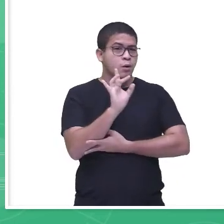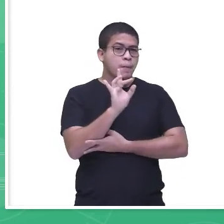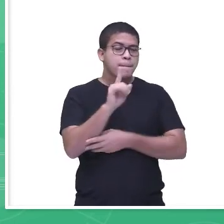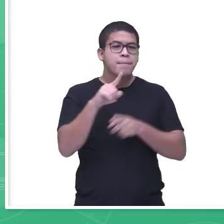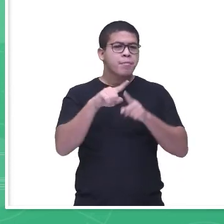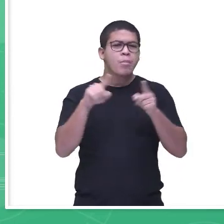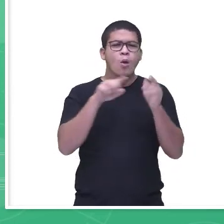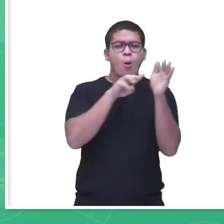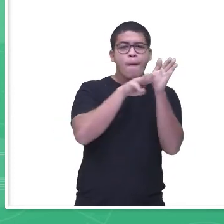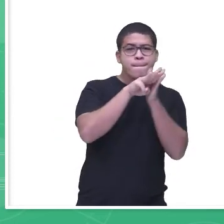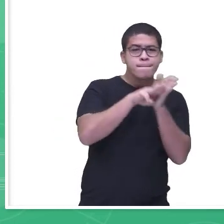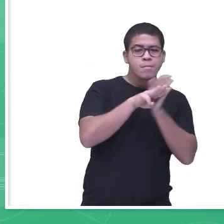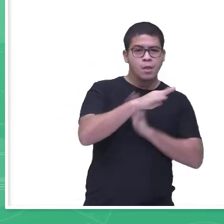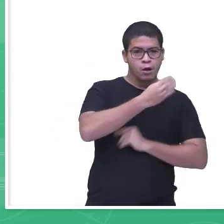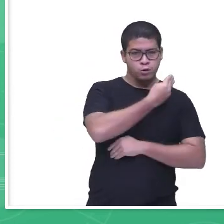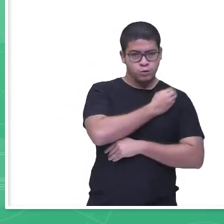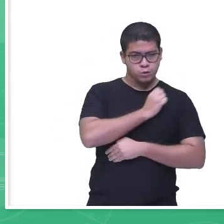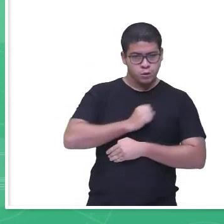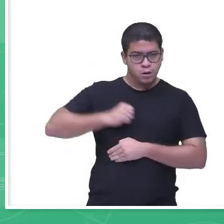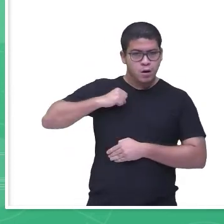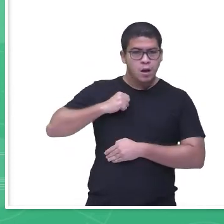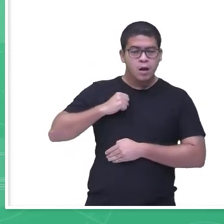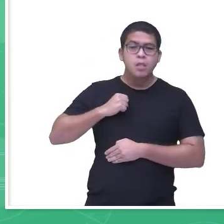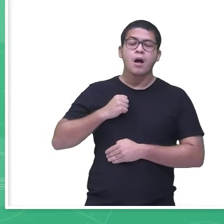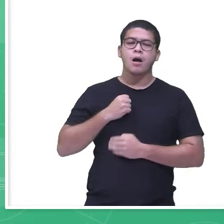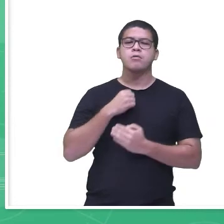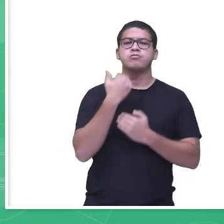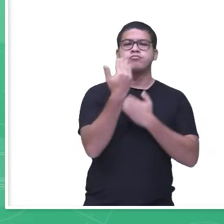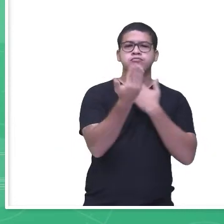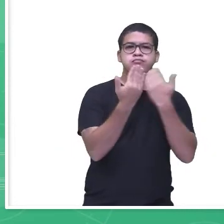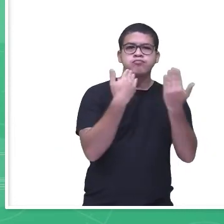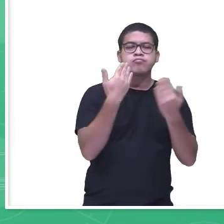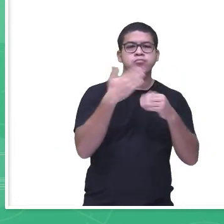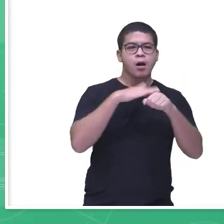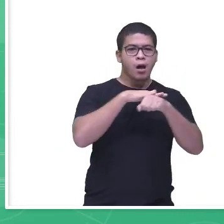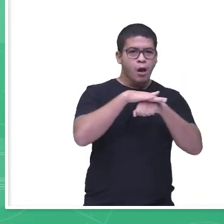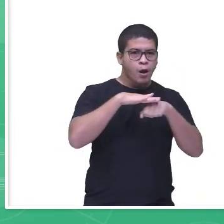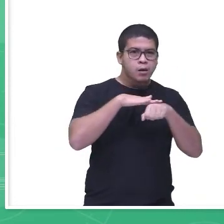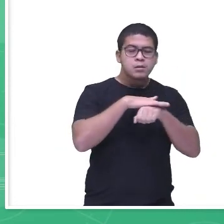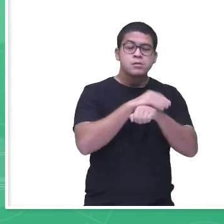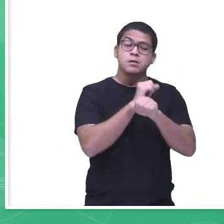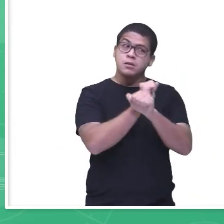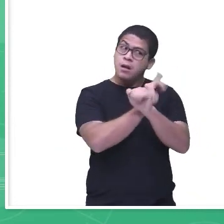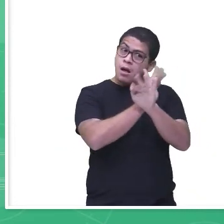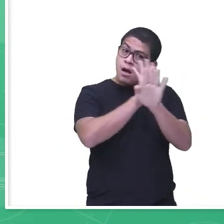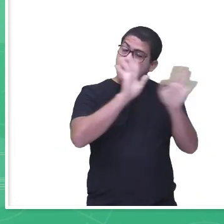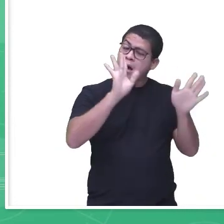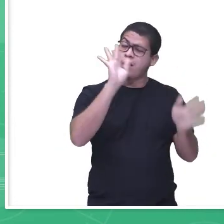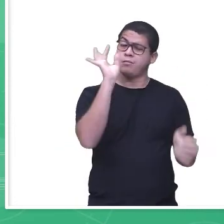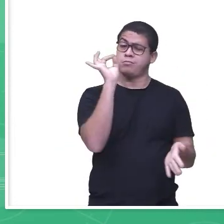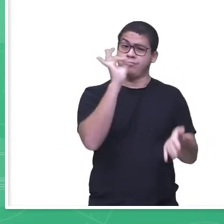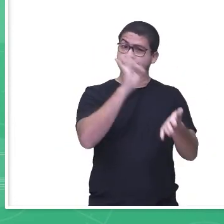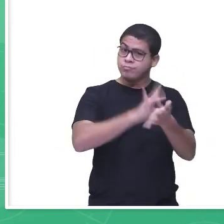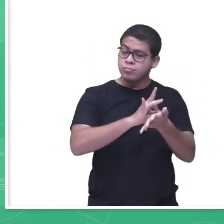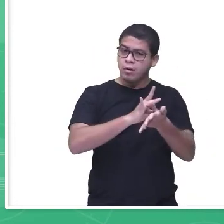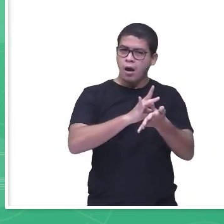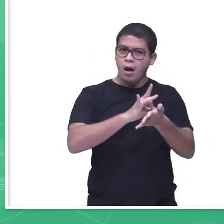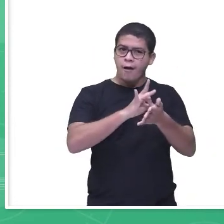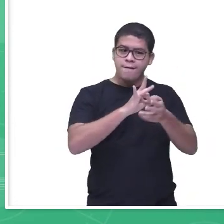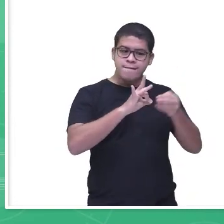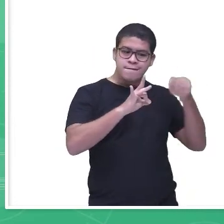método socrático era baseado num diálogo franco e aberto, né? Para buscar o quê?